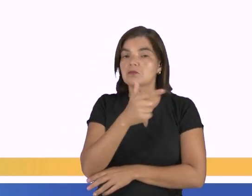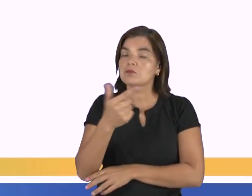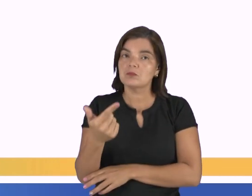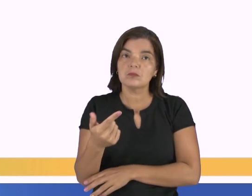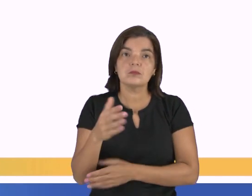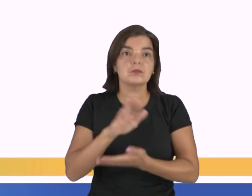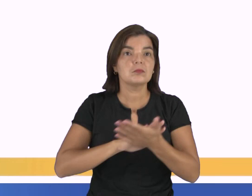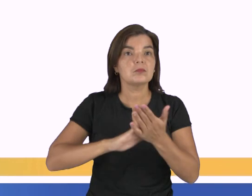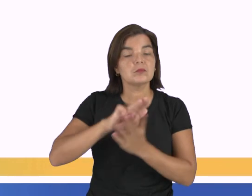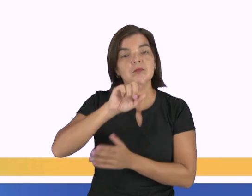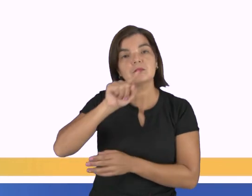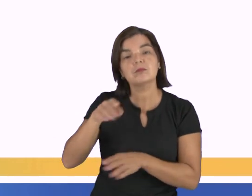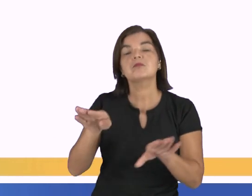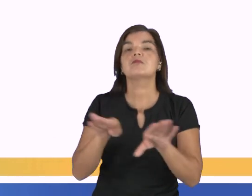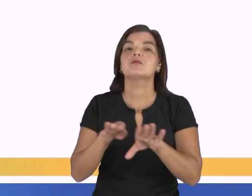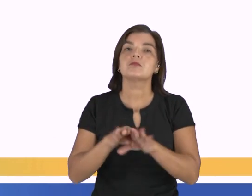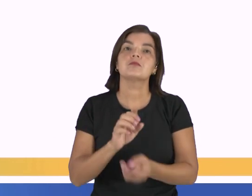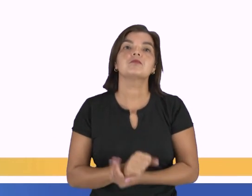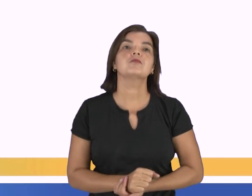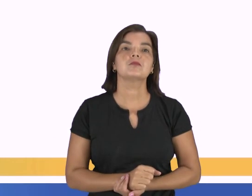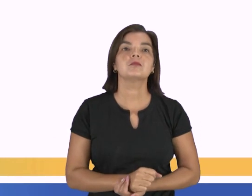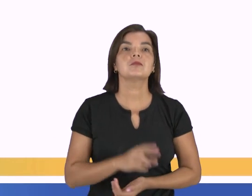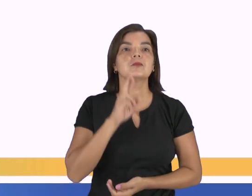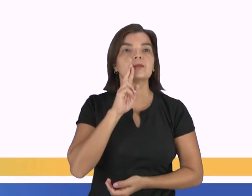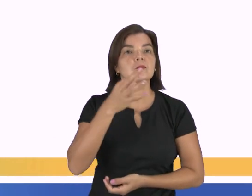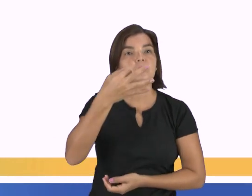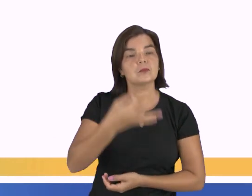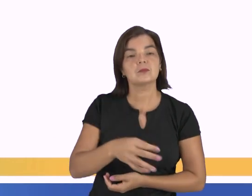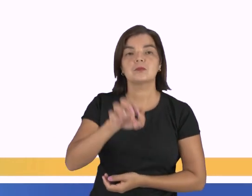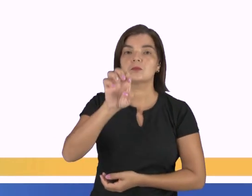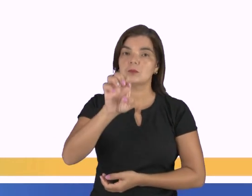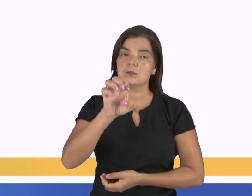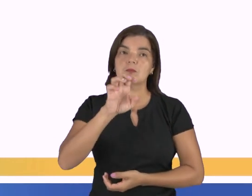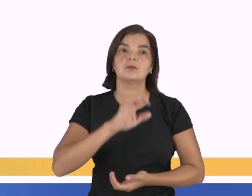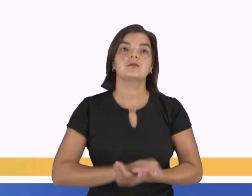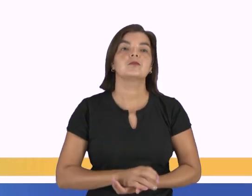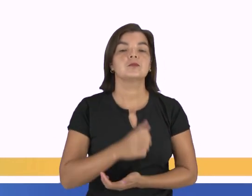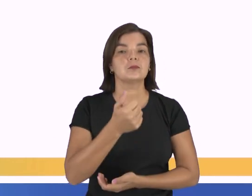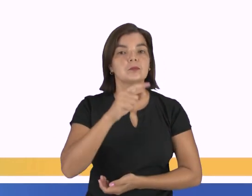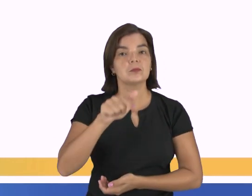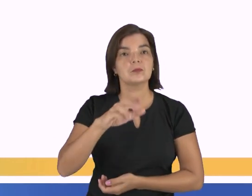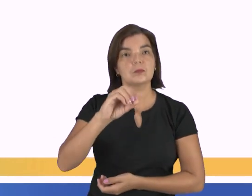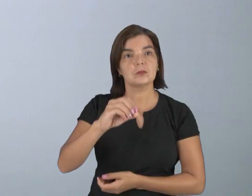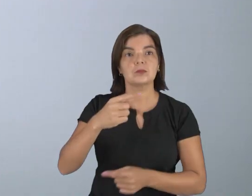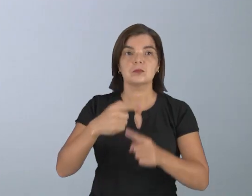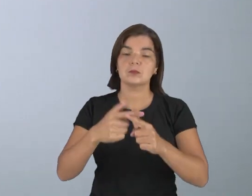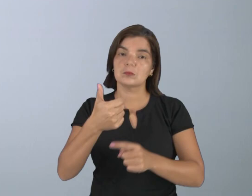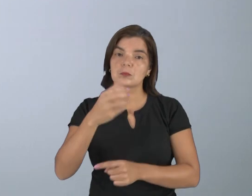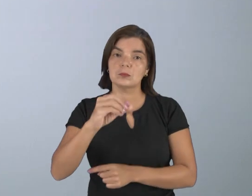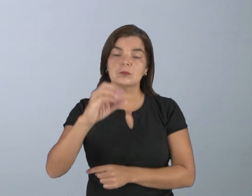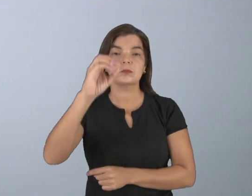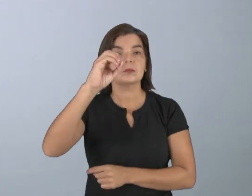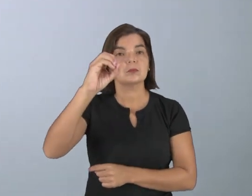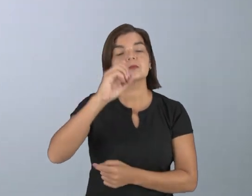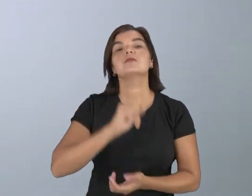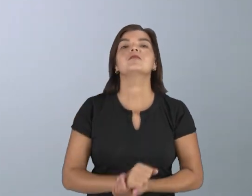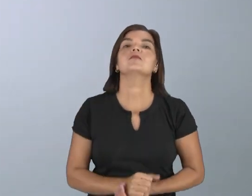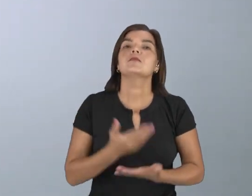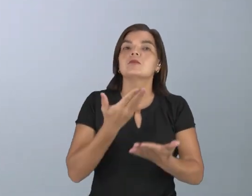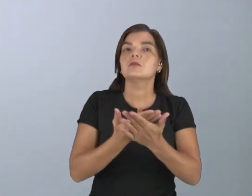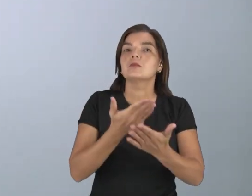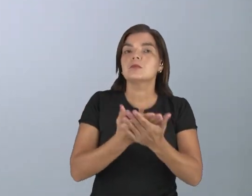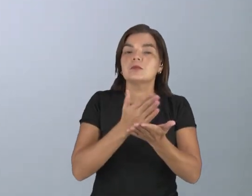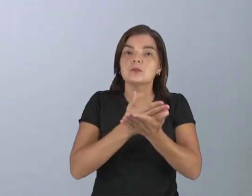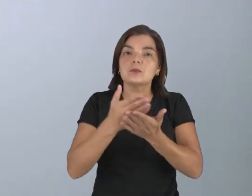expoente, não tem vírgula para deslocar, seria então a opção 1 vezes 10 elevado a 0. Então essa foi a nossa aula